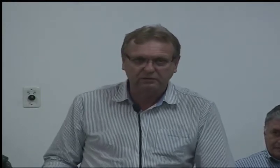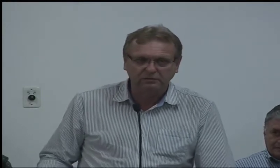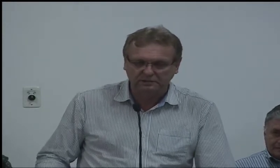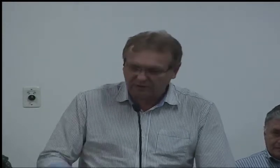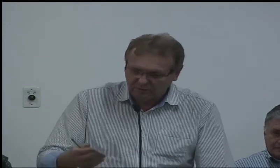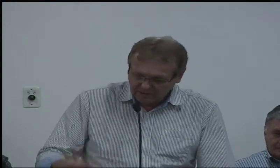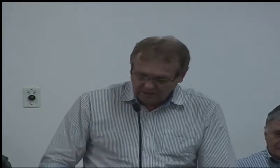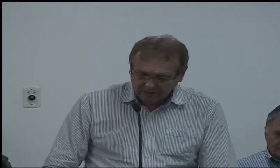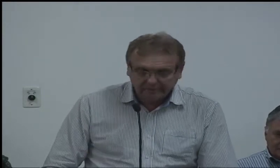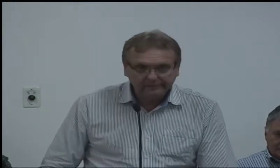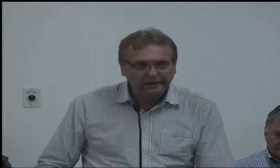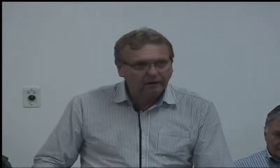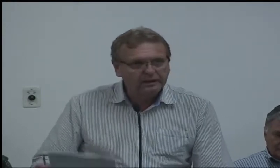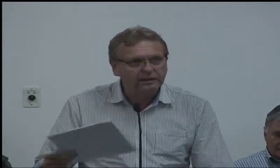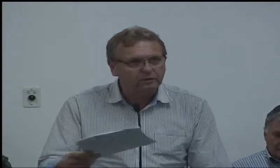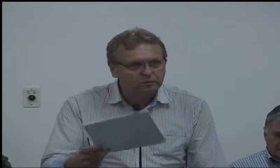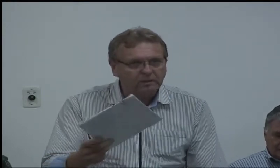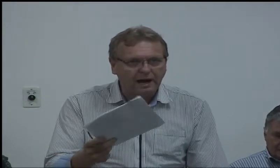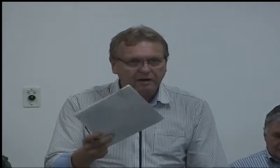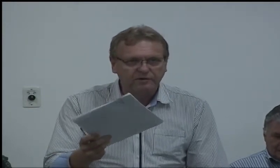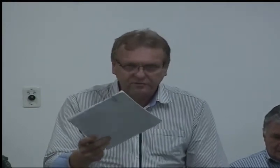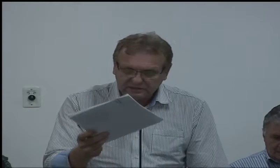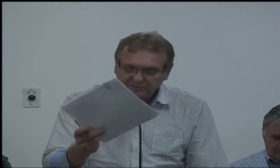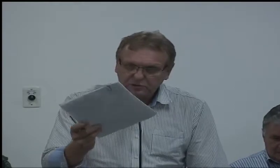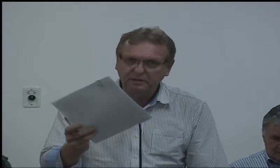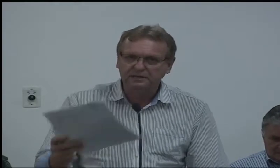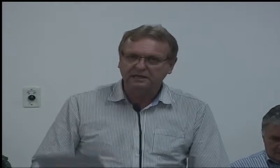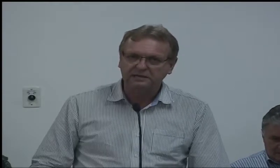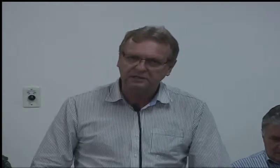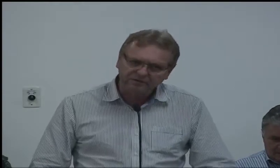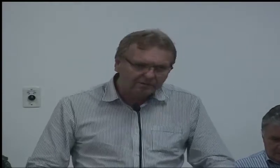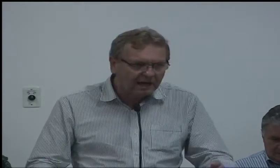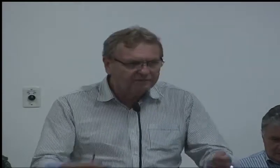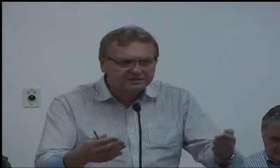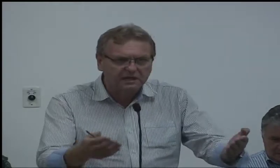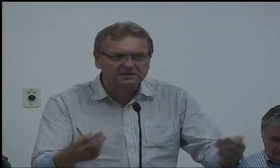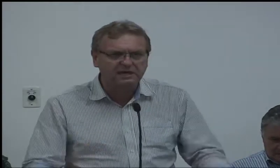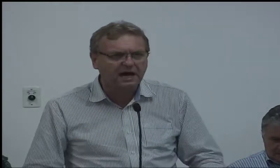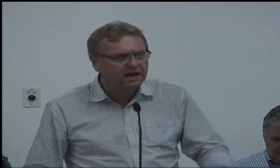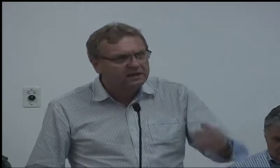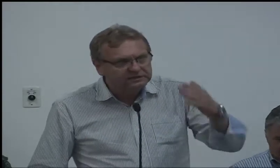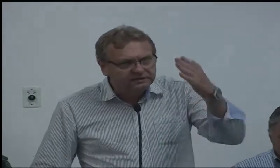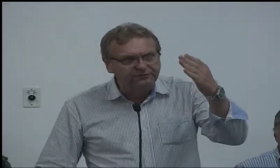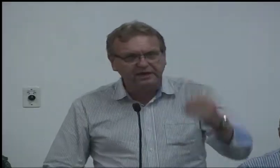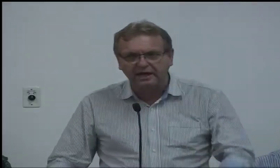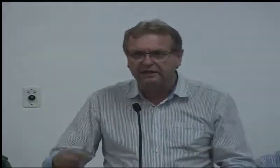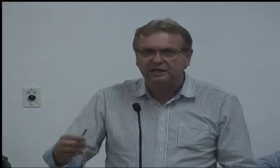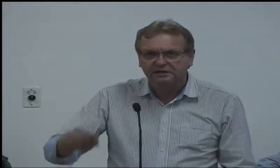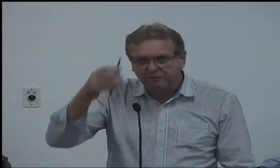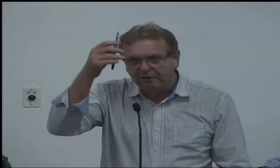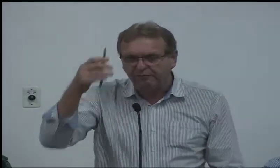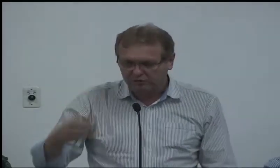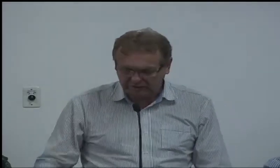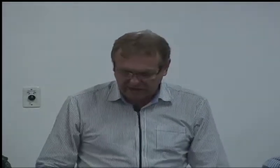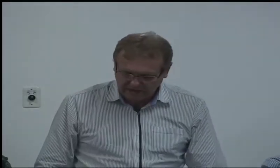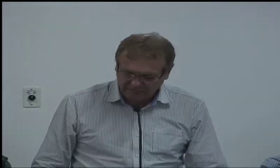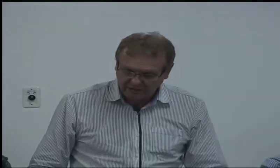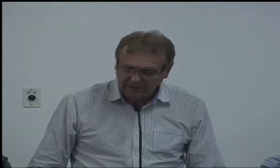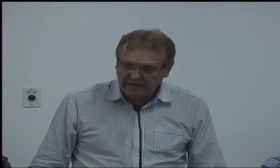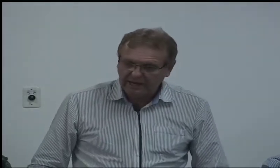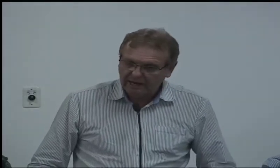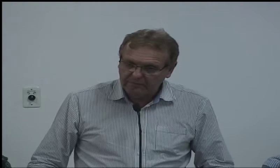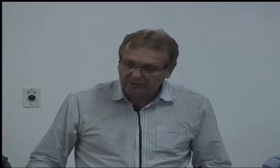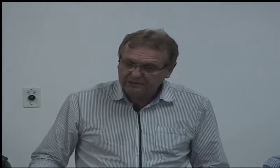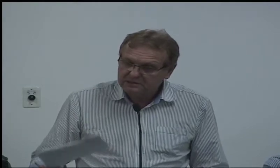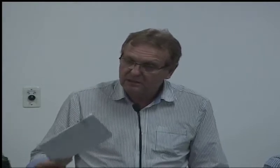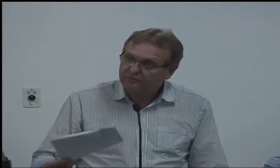fazer a pergunta então na uesb uma árvore fazemos uma indicação de um lado realizar esse feito uma foto da árvore